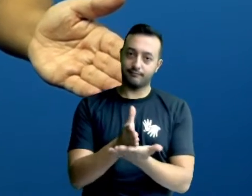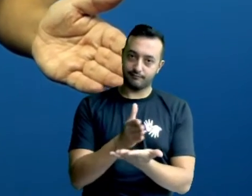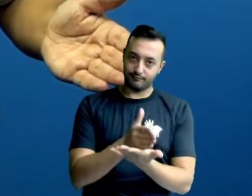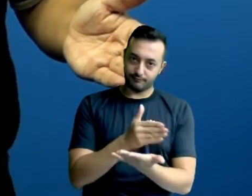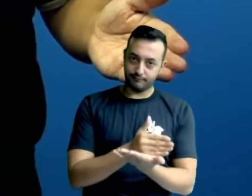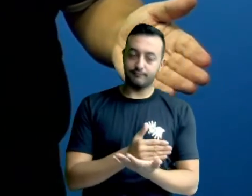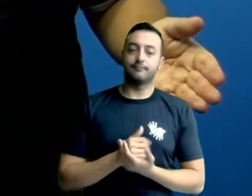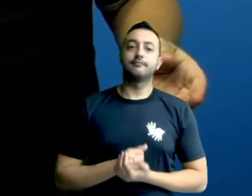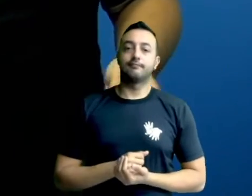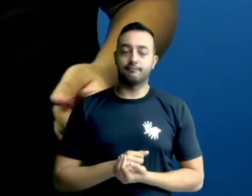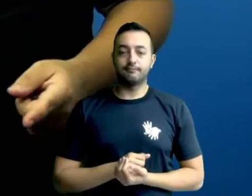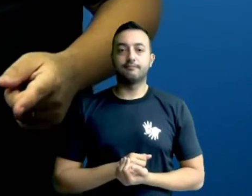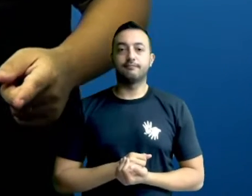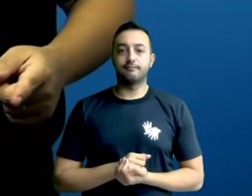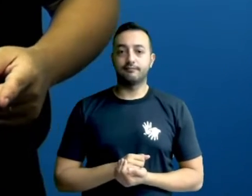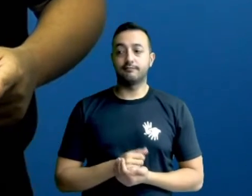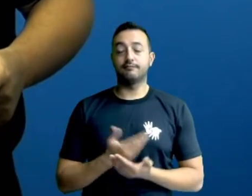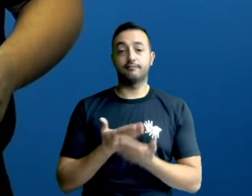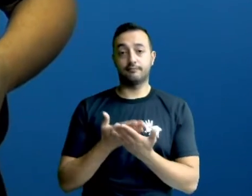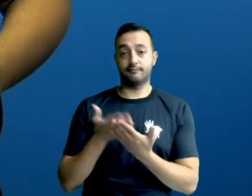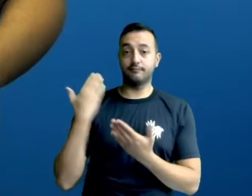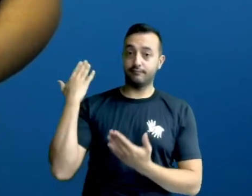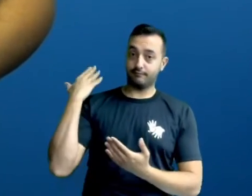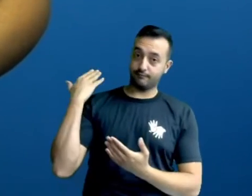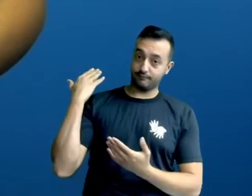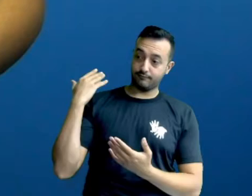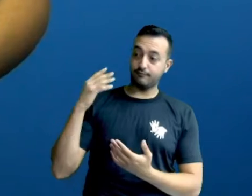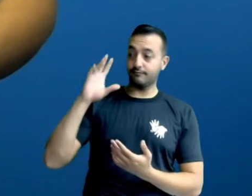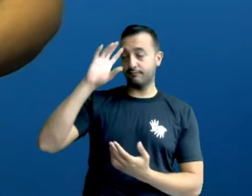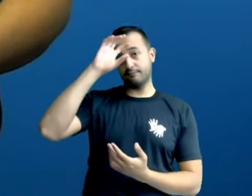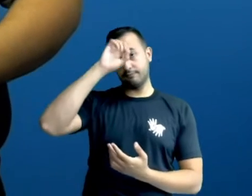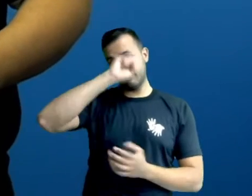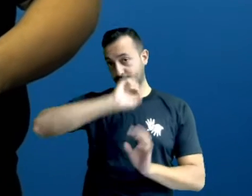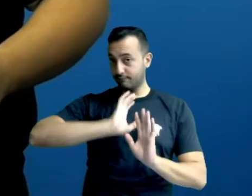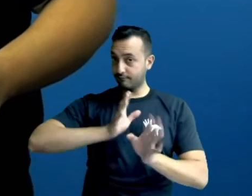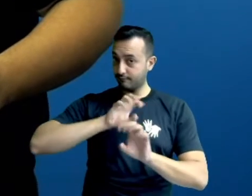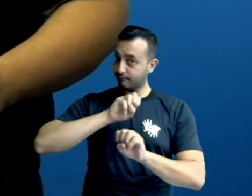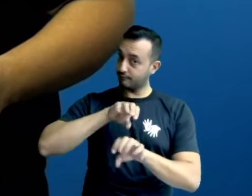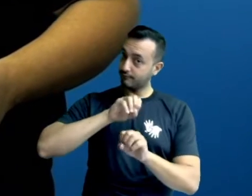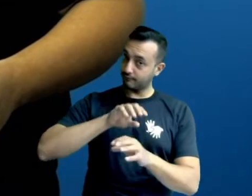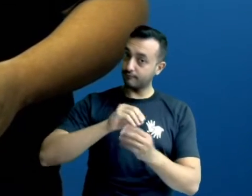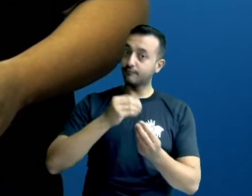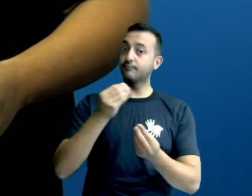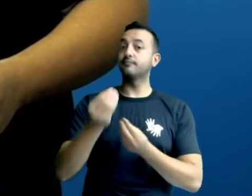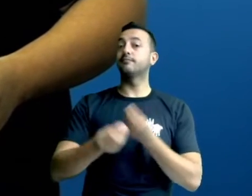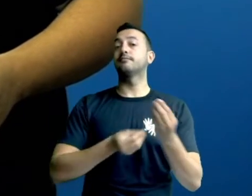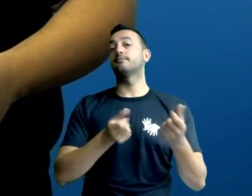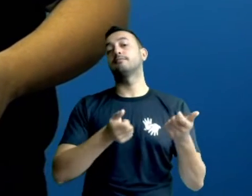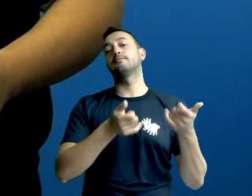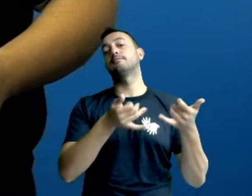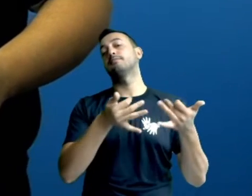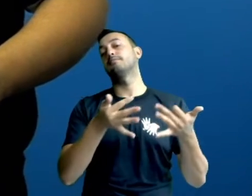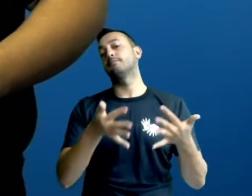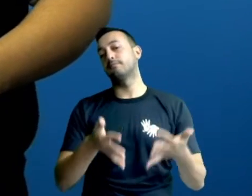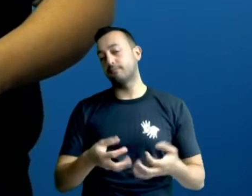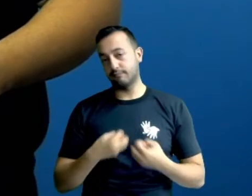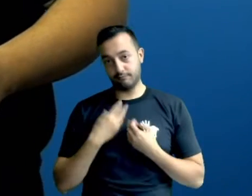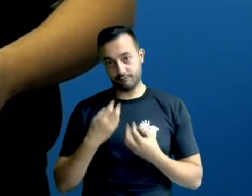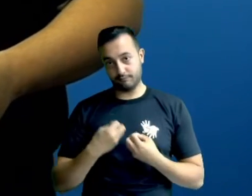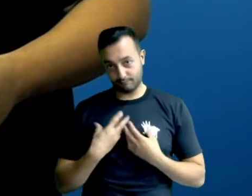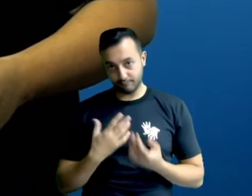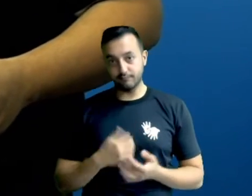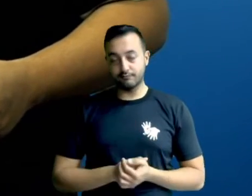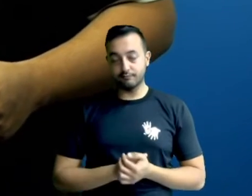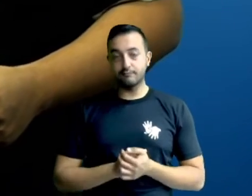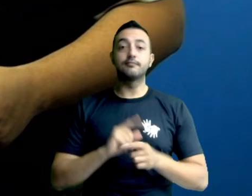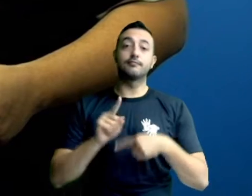nosso conteúdo, tá bom? Na aula anterior, aprendemos sobre a definição de poema, depois